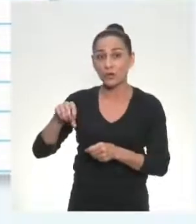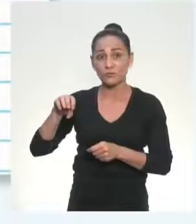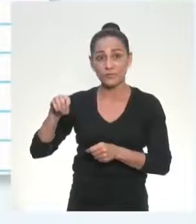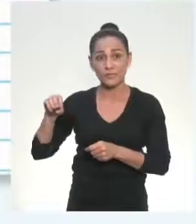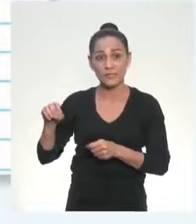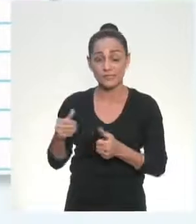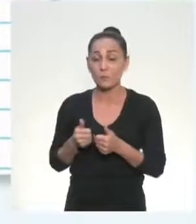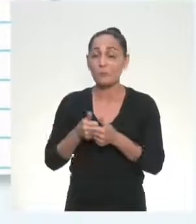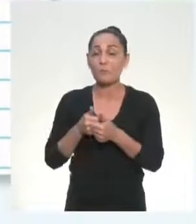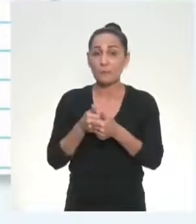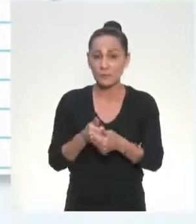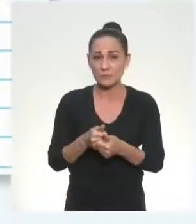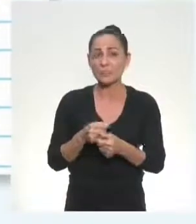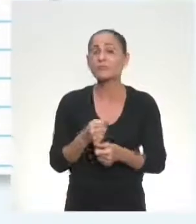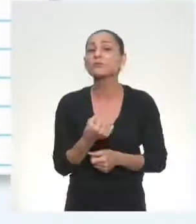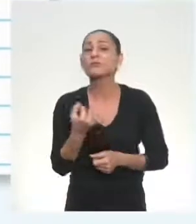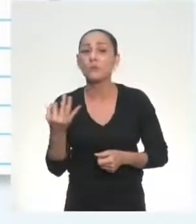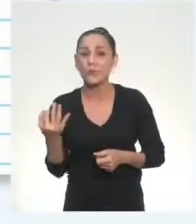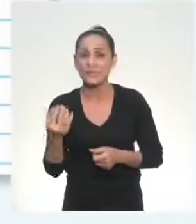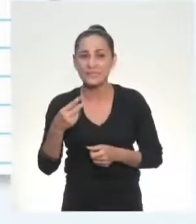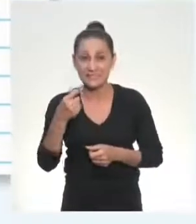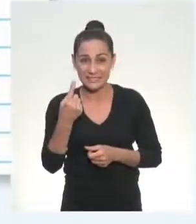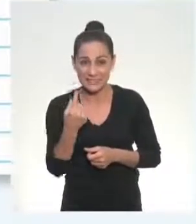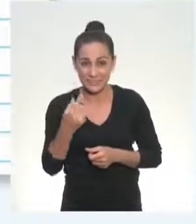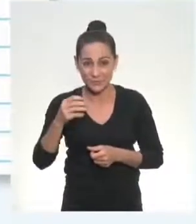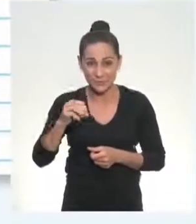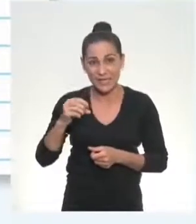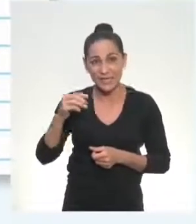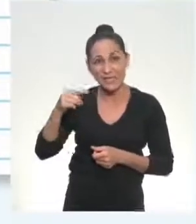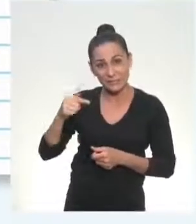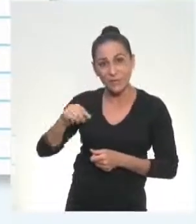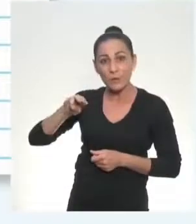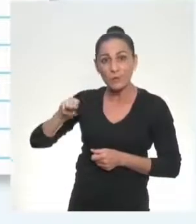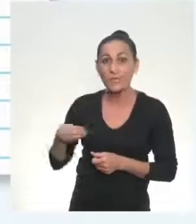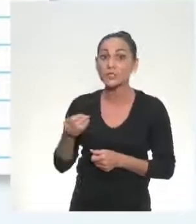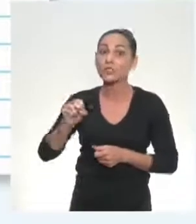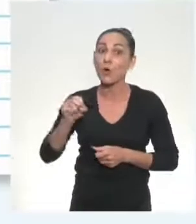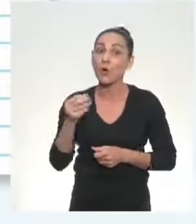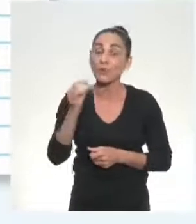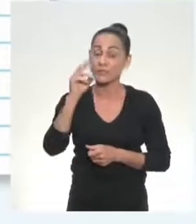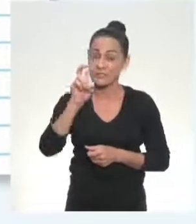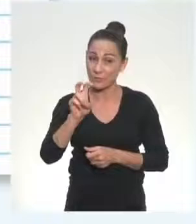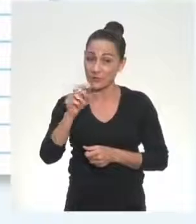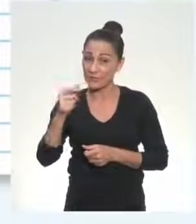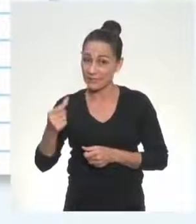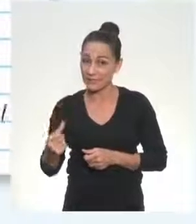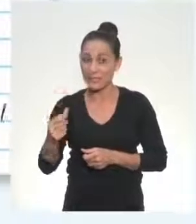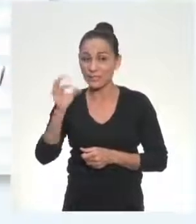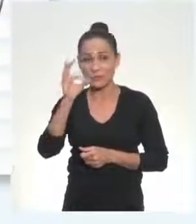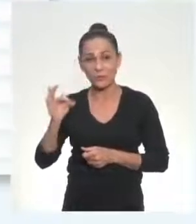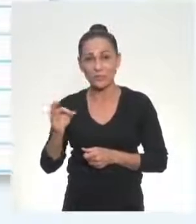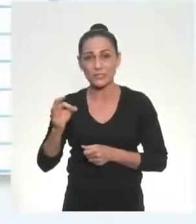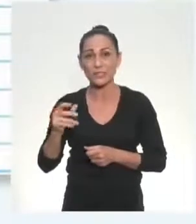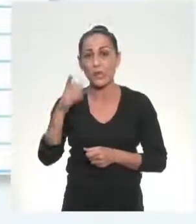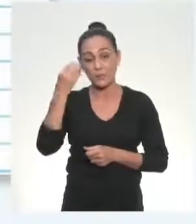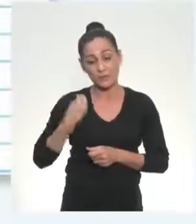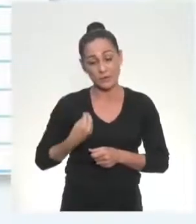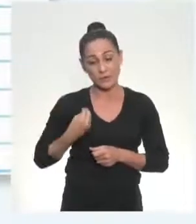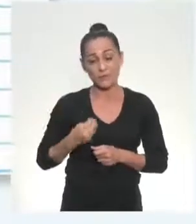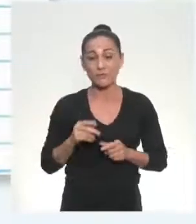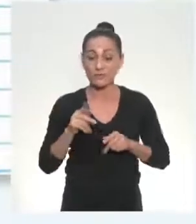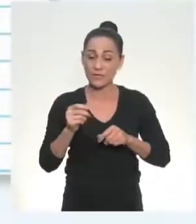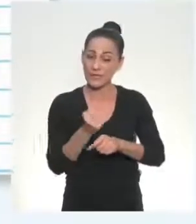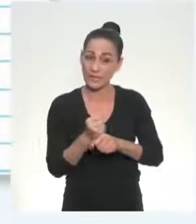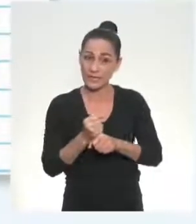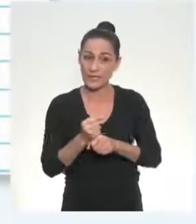somam aproximadamente 107 milhões de pessoas, ou cerca de 56% da população residente no Brasil naquele ano. Hoje,